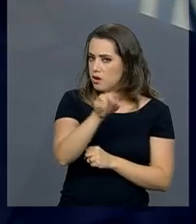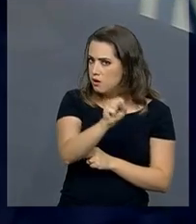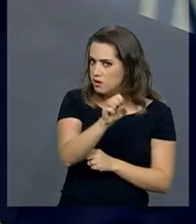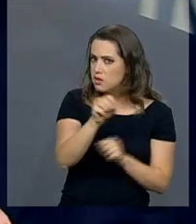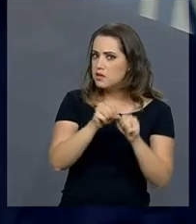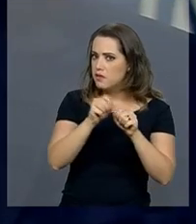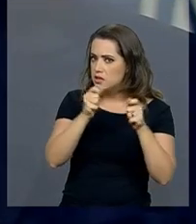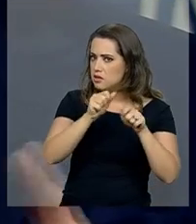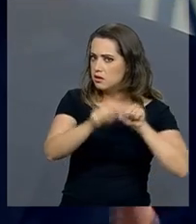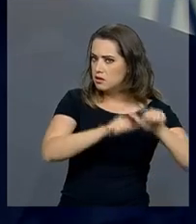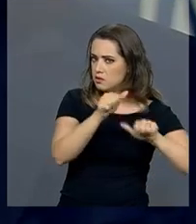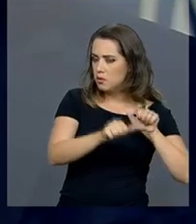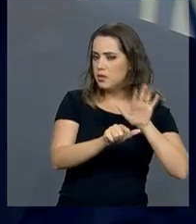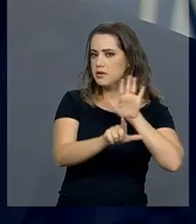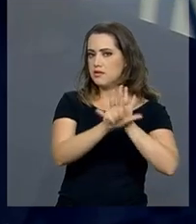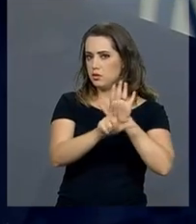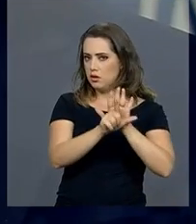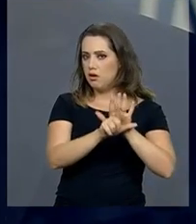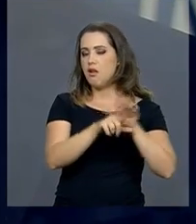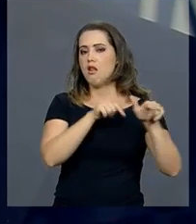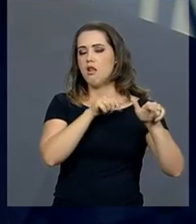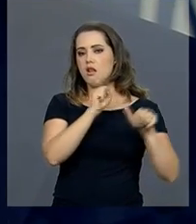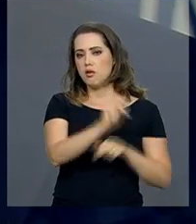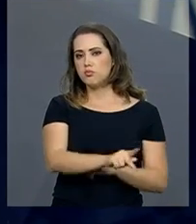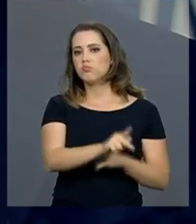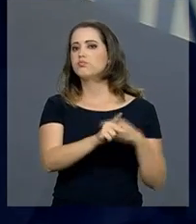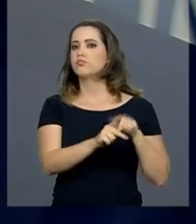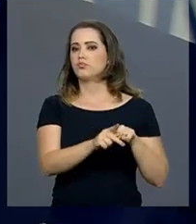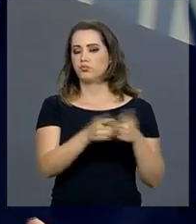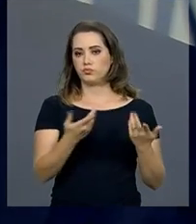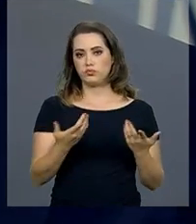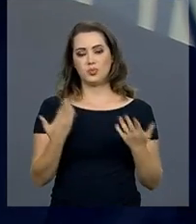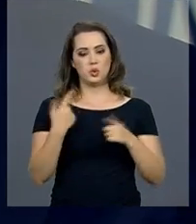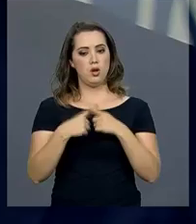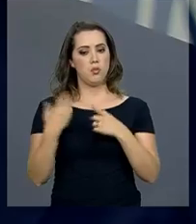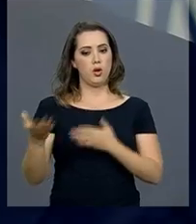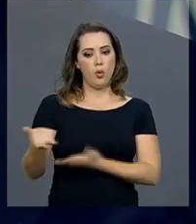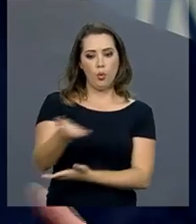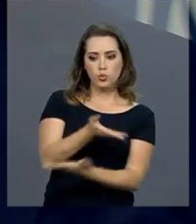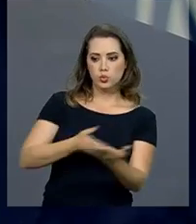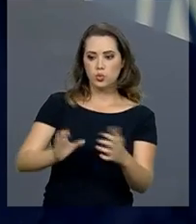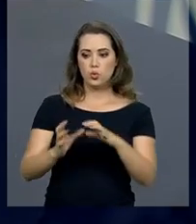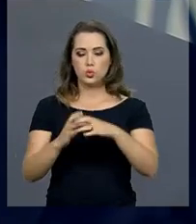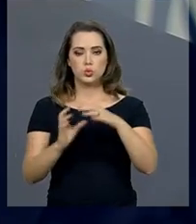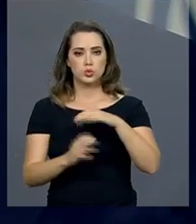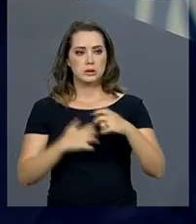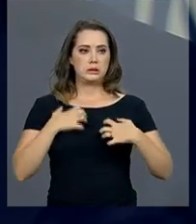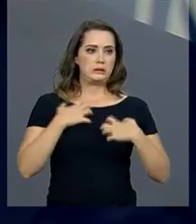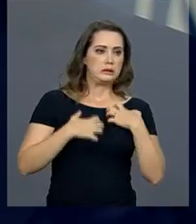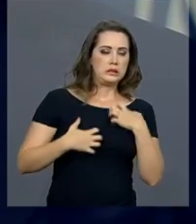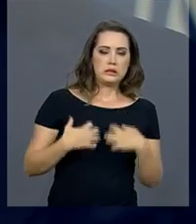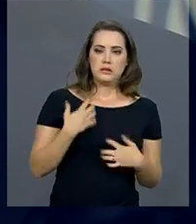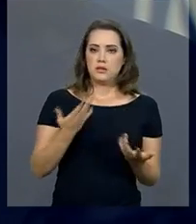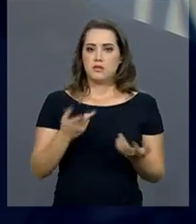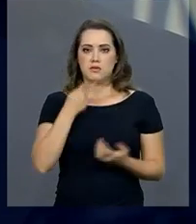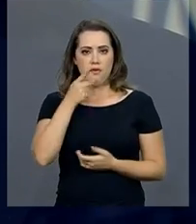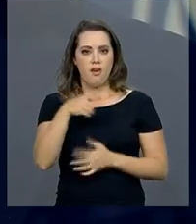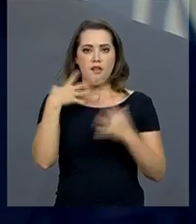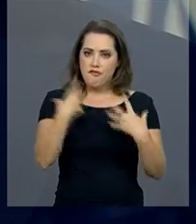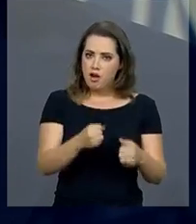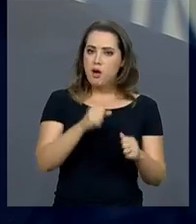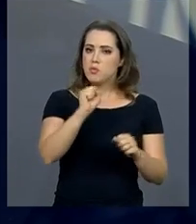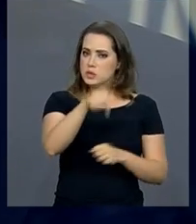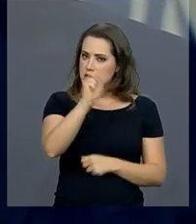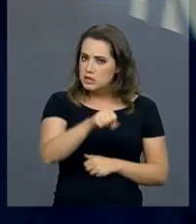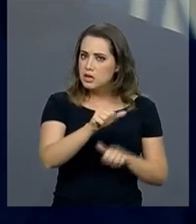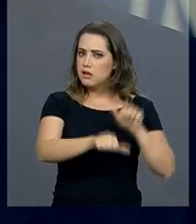mercado brasileiro eo mercado internacional você sabe que o mercado está muito aflita muito angustiado com esta situação quando você fala vamos fazer a